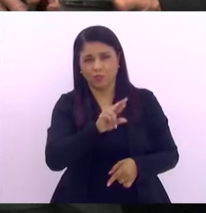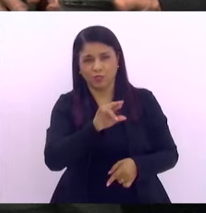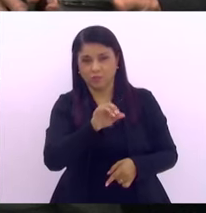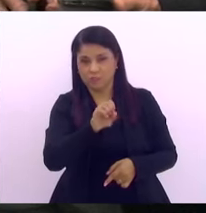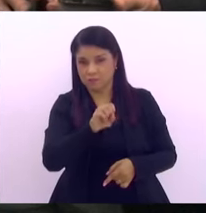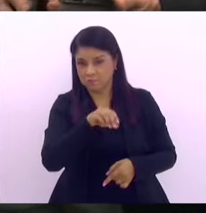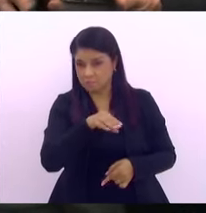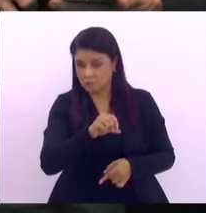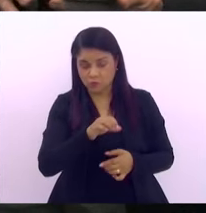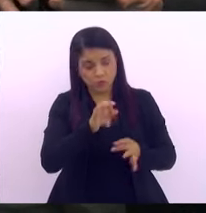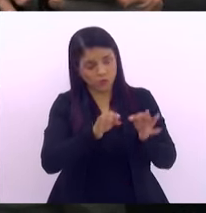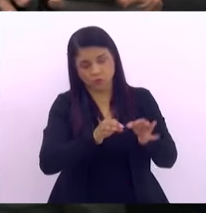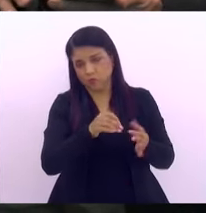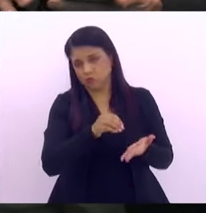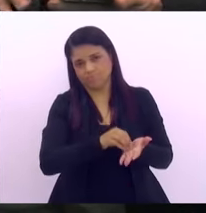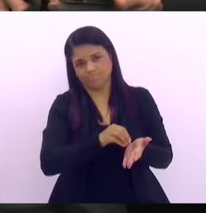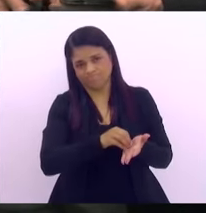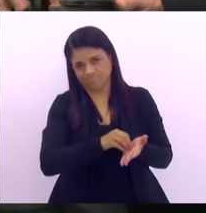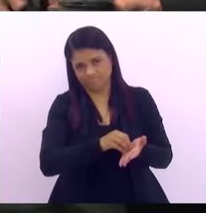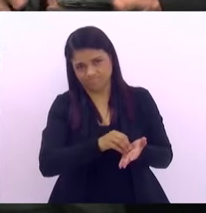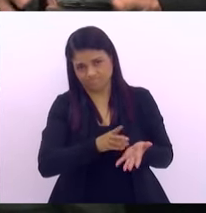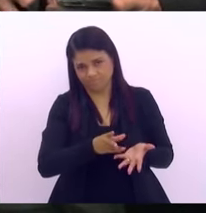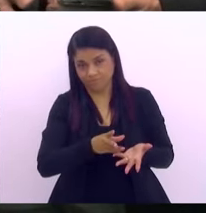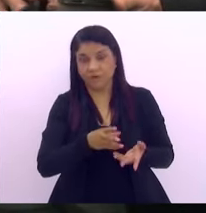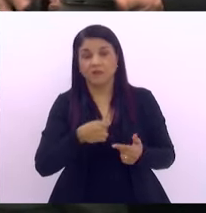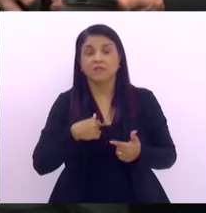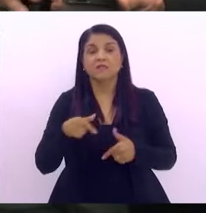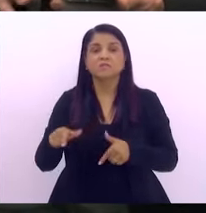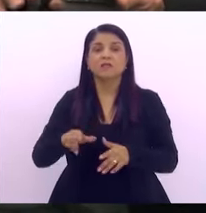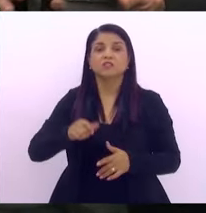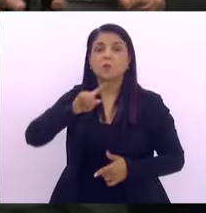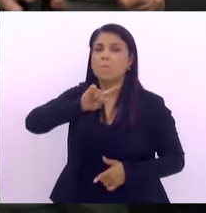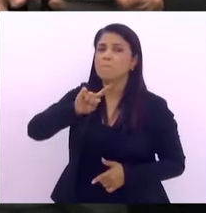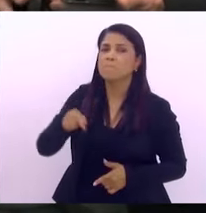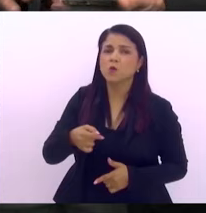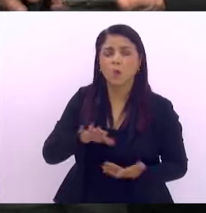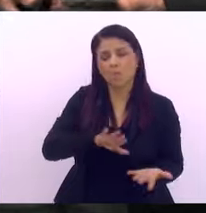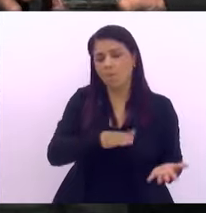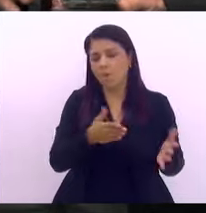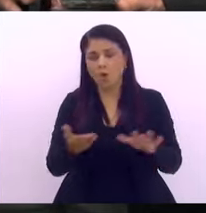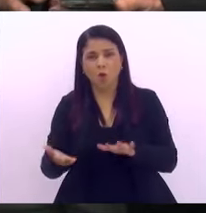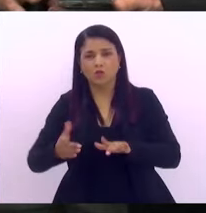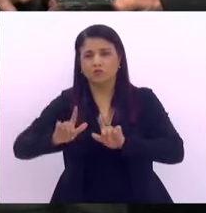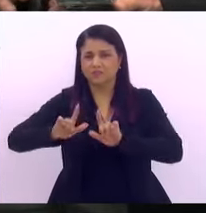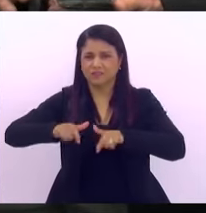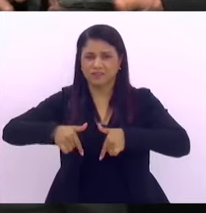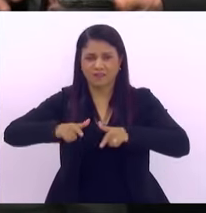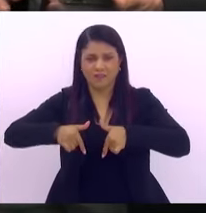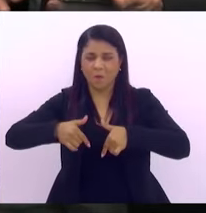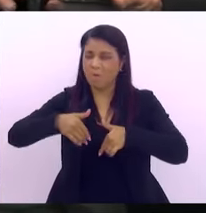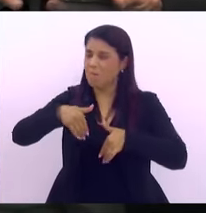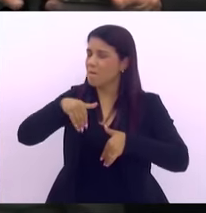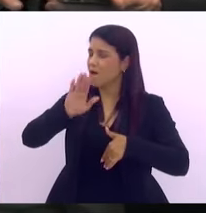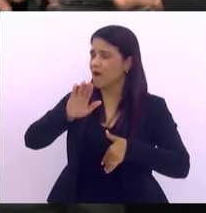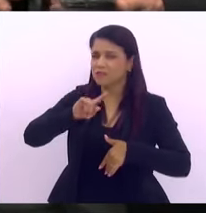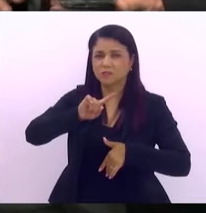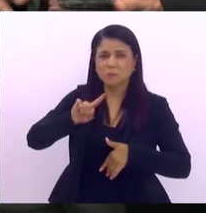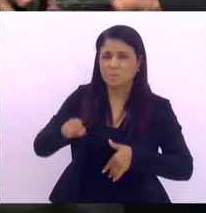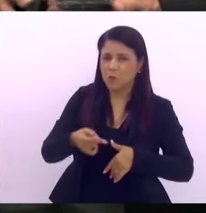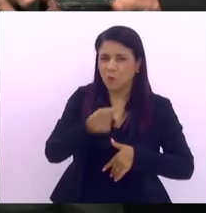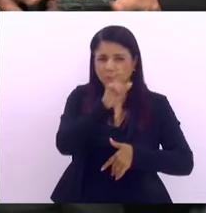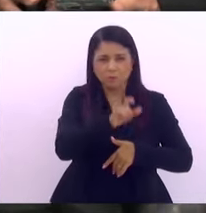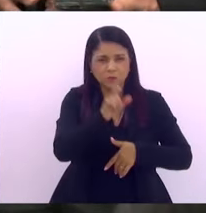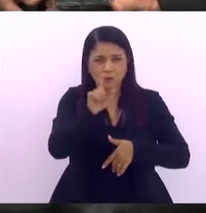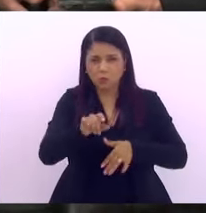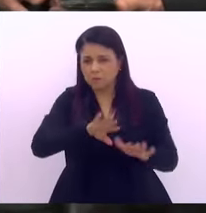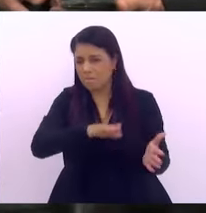sofrendo? Mais de 1.000 mortos em Israel, seguramente muito mais de 1.000. Esses bombardeiros, quem sofre